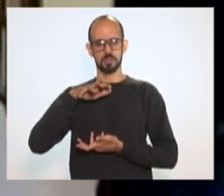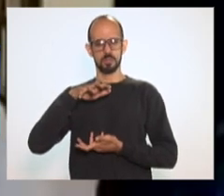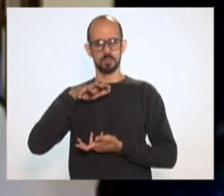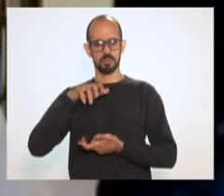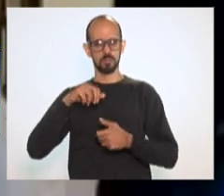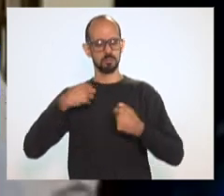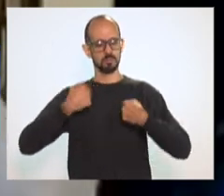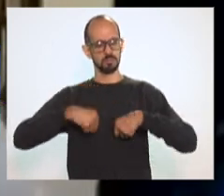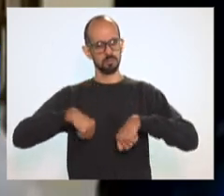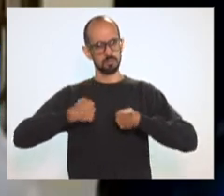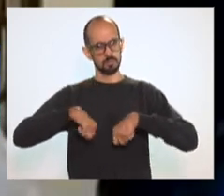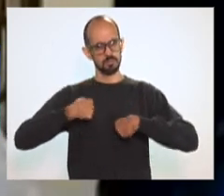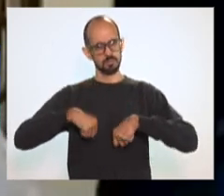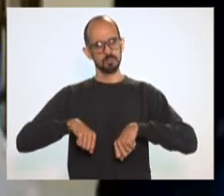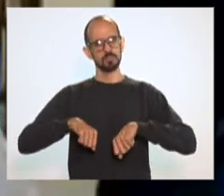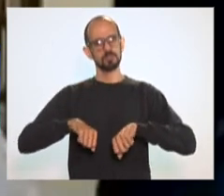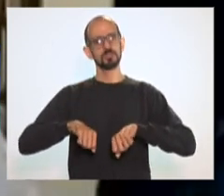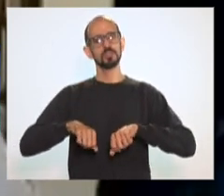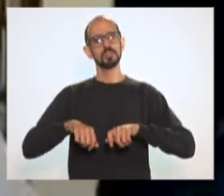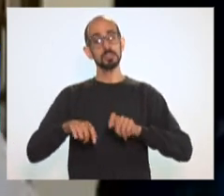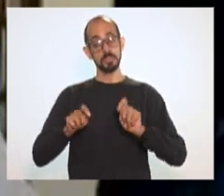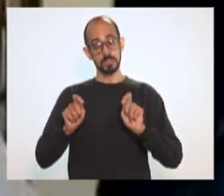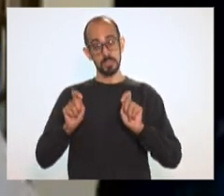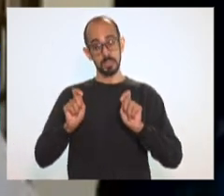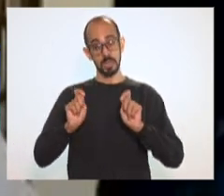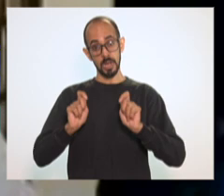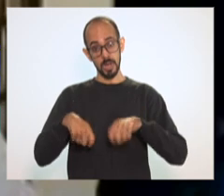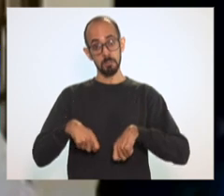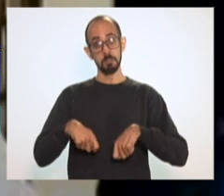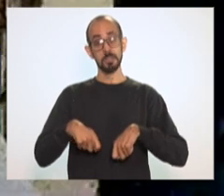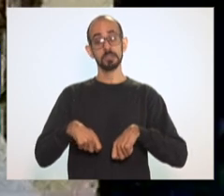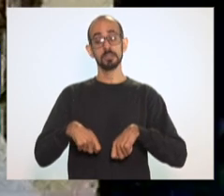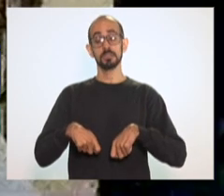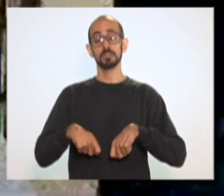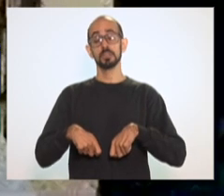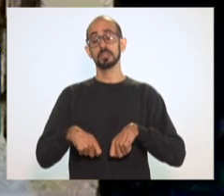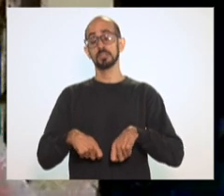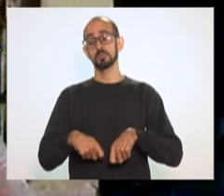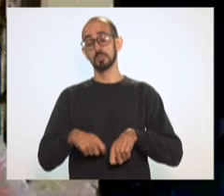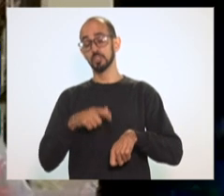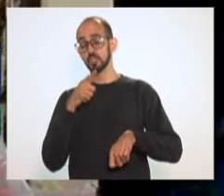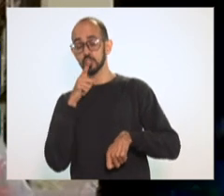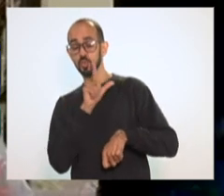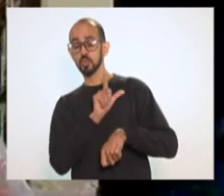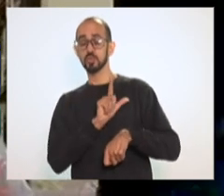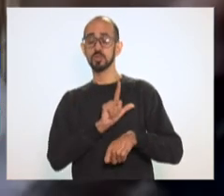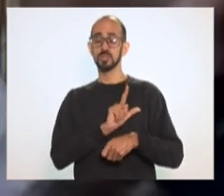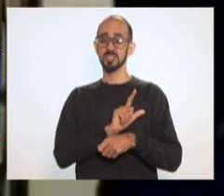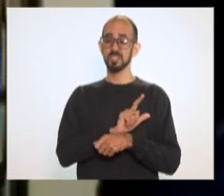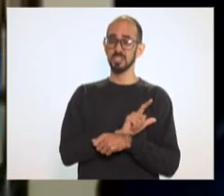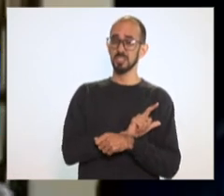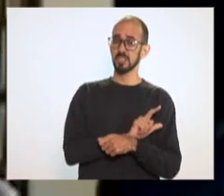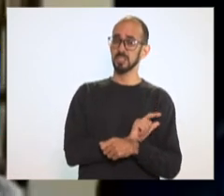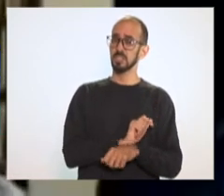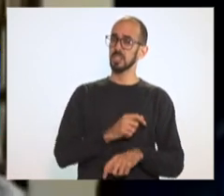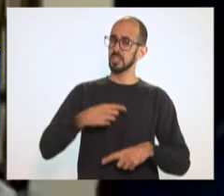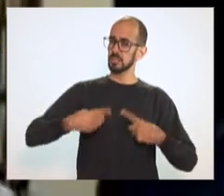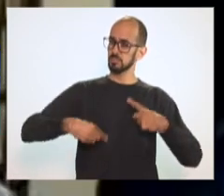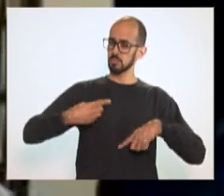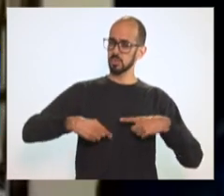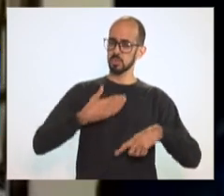necessárias e suficientes para dar rumo às políticas